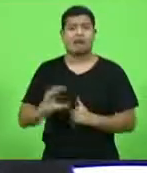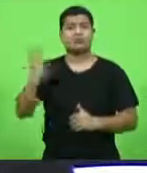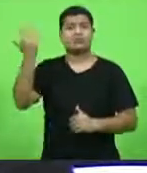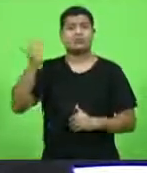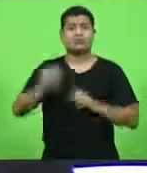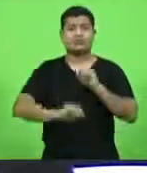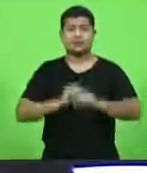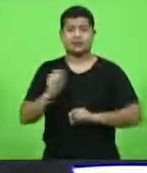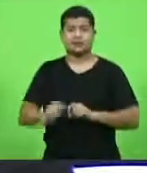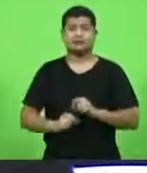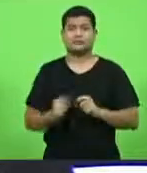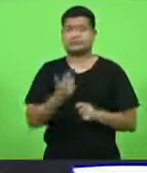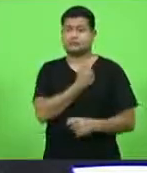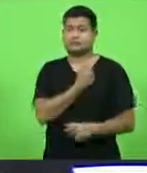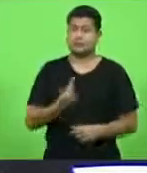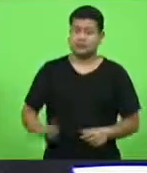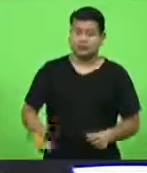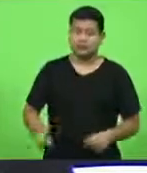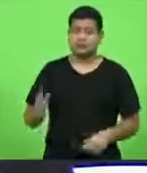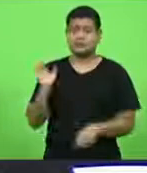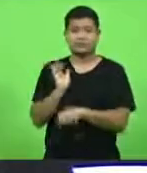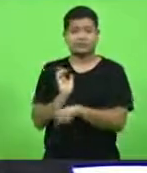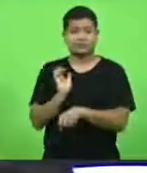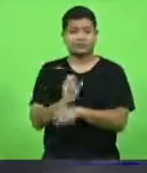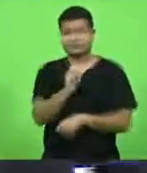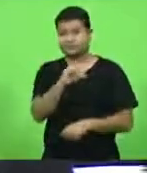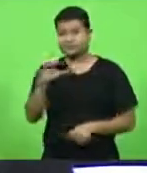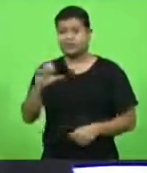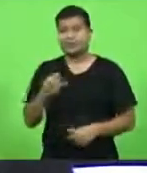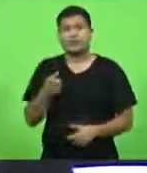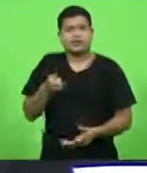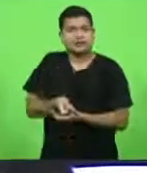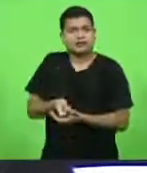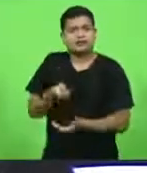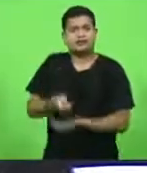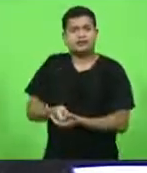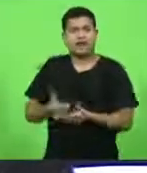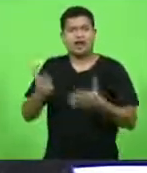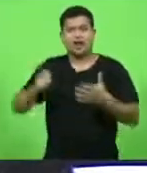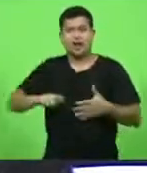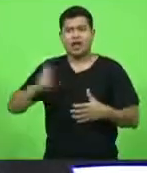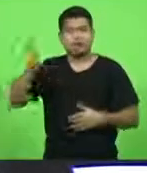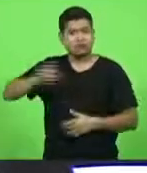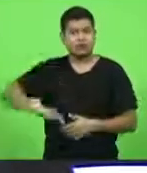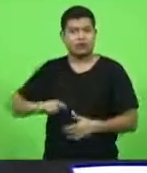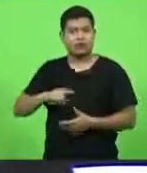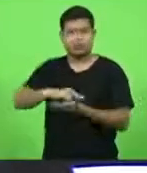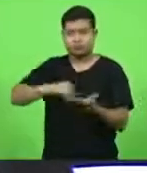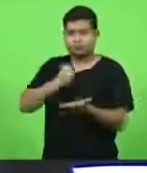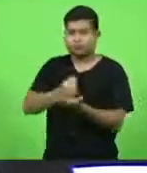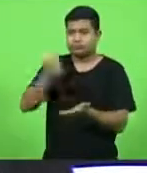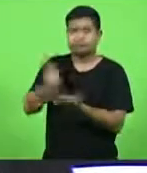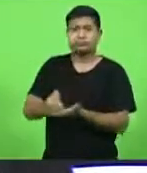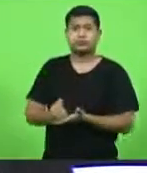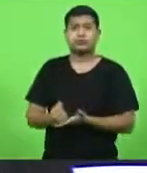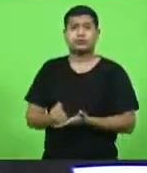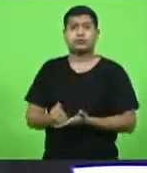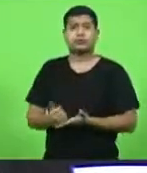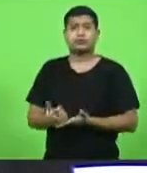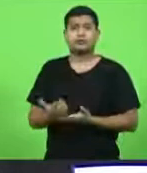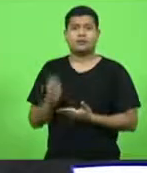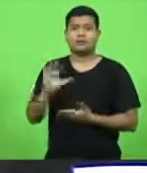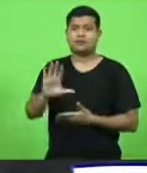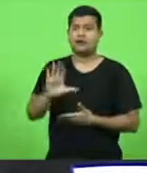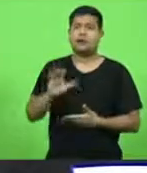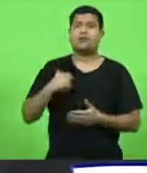Estado de Santa Catarina o governo de Santa Catarina insiste em renovar o contrato com essa empresa eu quero saber quem que está se